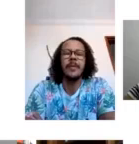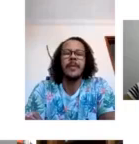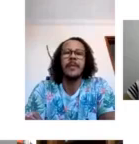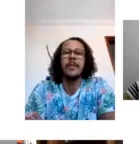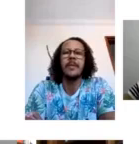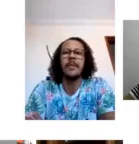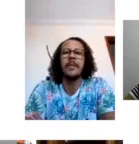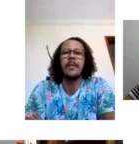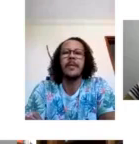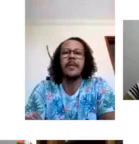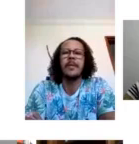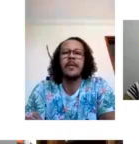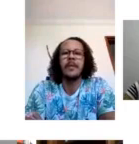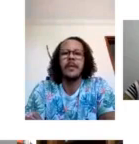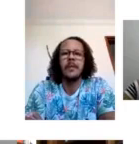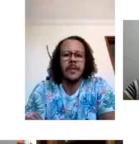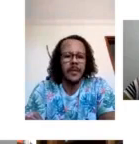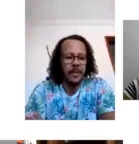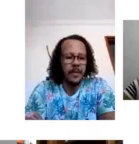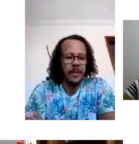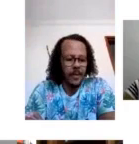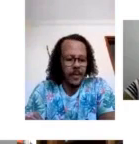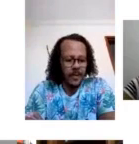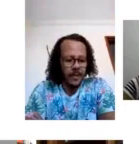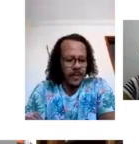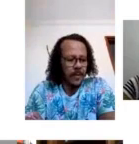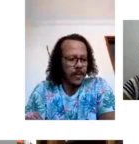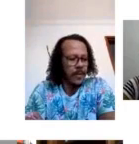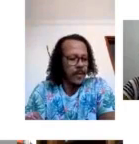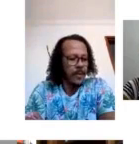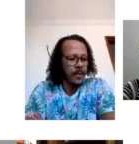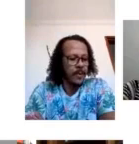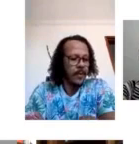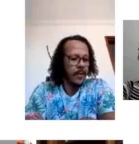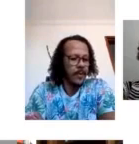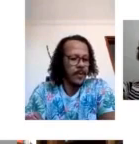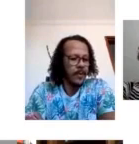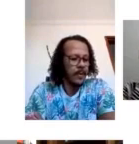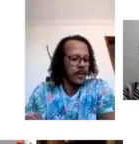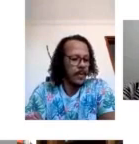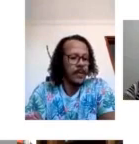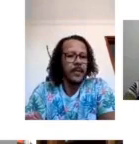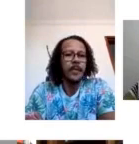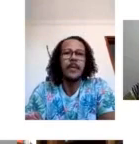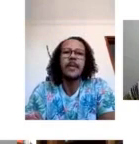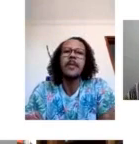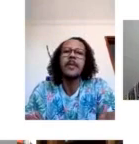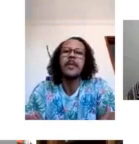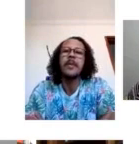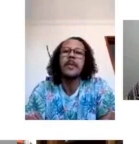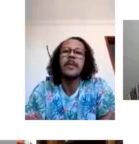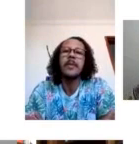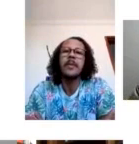vai comentar um pouquinho, né, brevemente, sobre o PIBID Filosofia, e dando sequência, vamos ter a apresentação